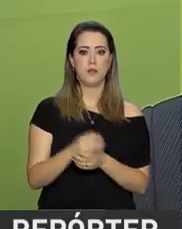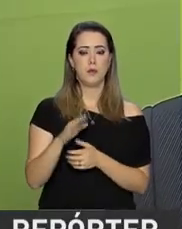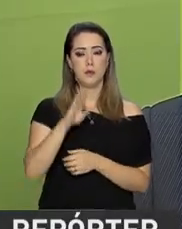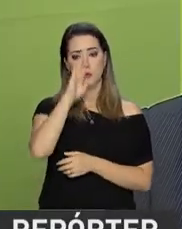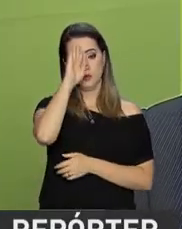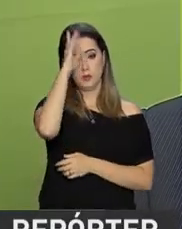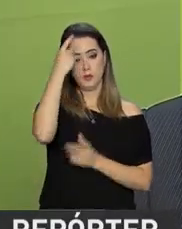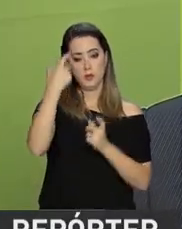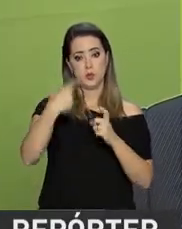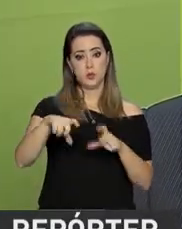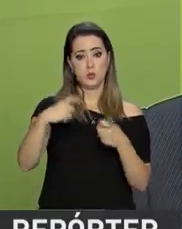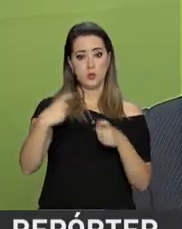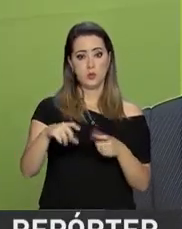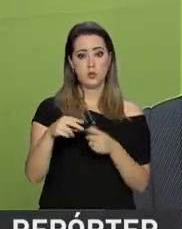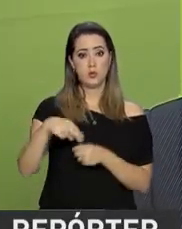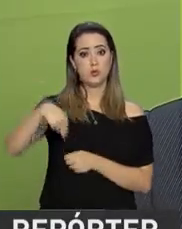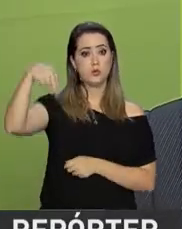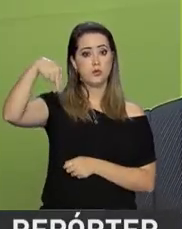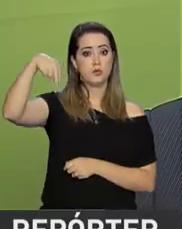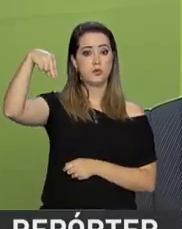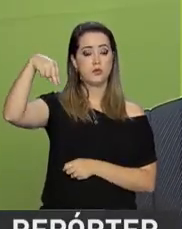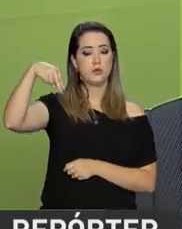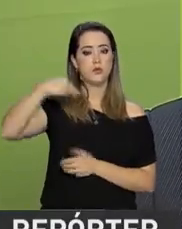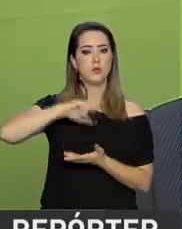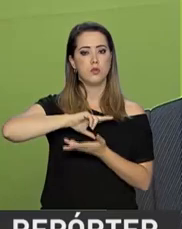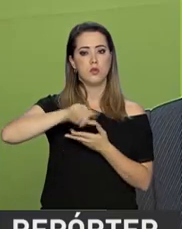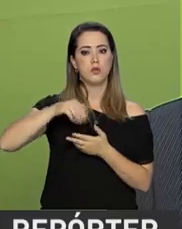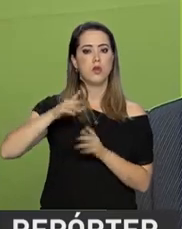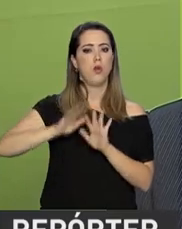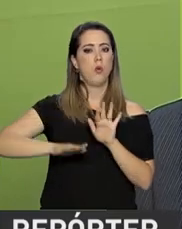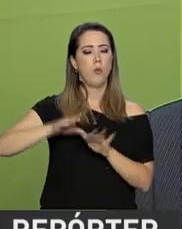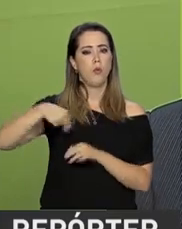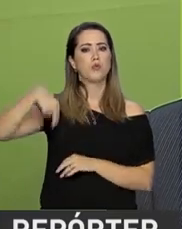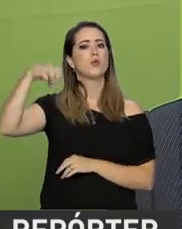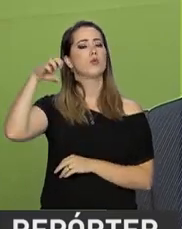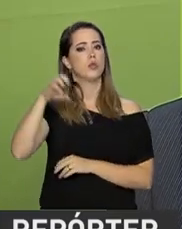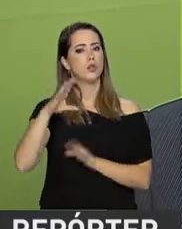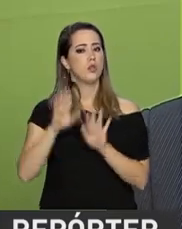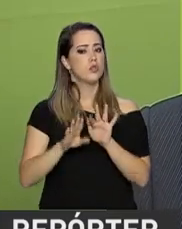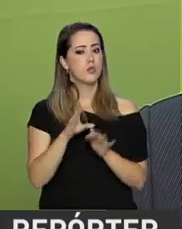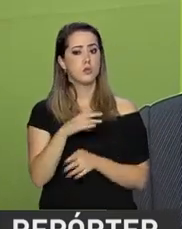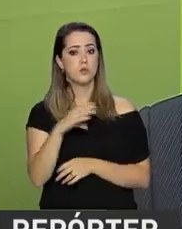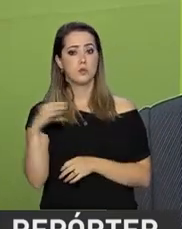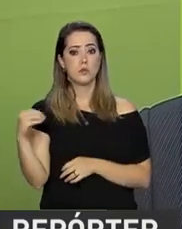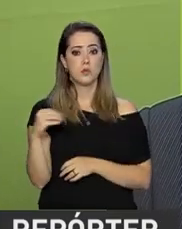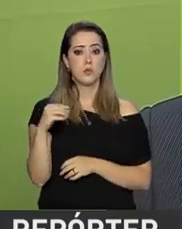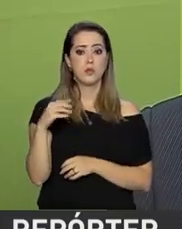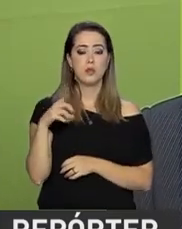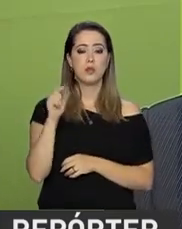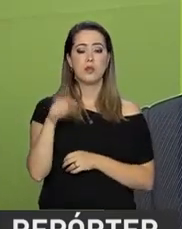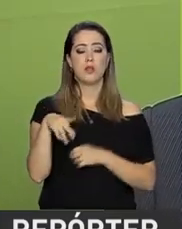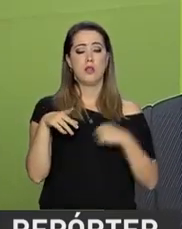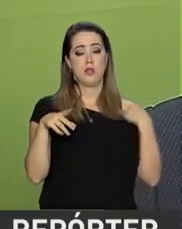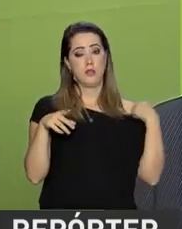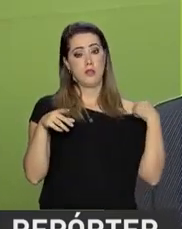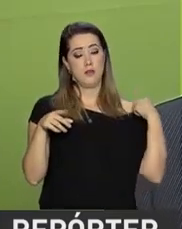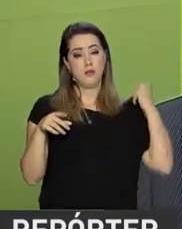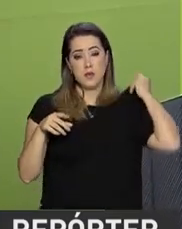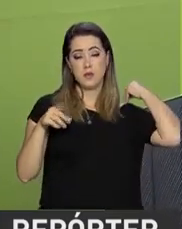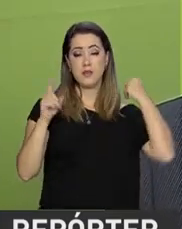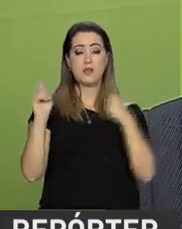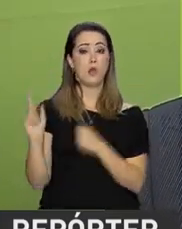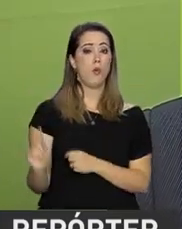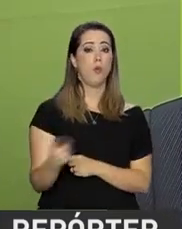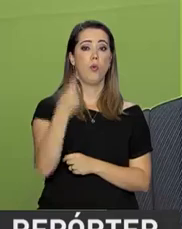regiões do norte, muitas do nordeste e algumas do centro-oeste, o orelhão, para algumas localidades,